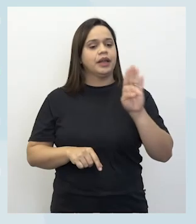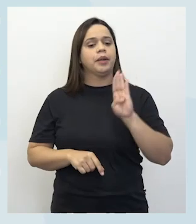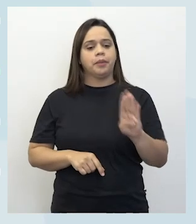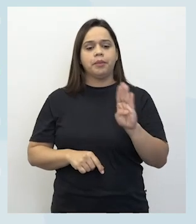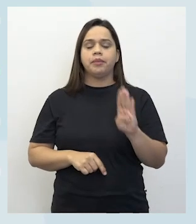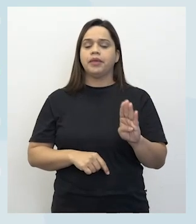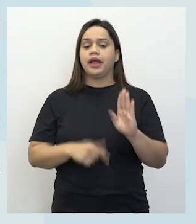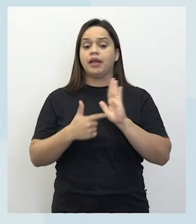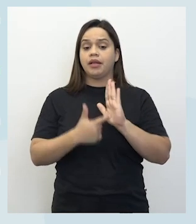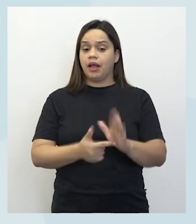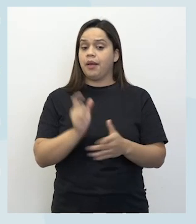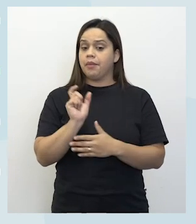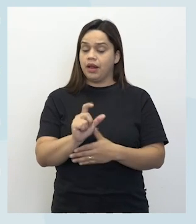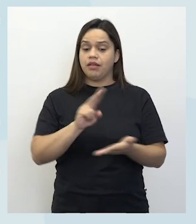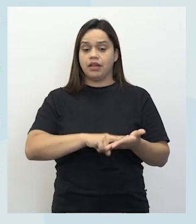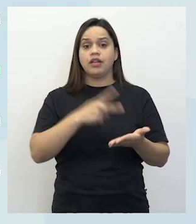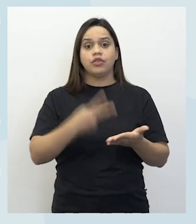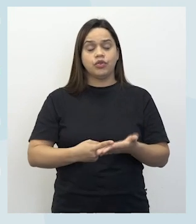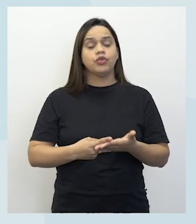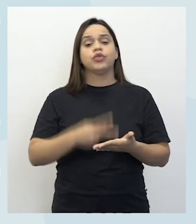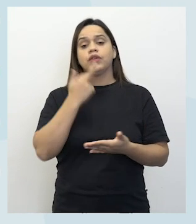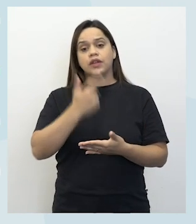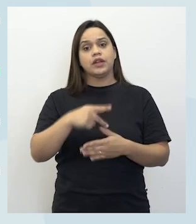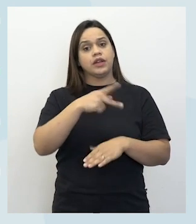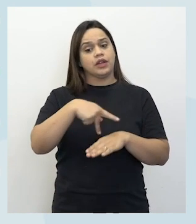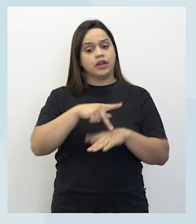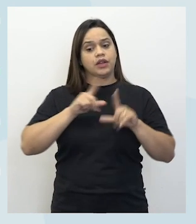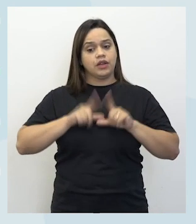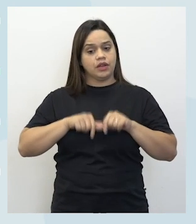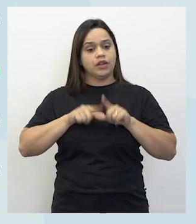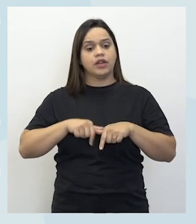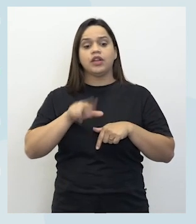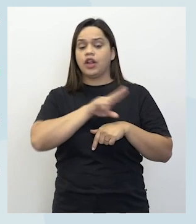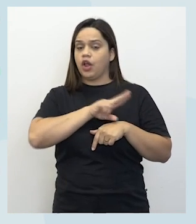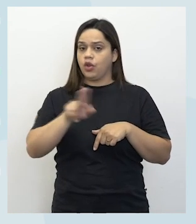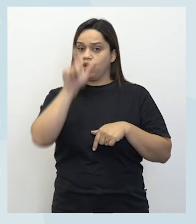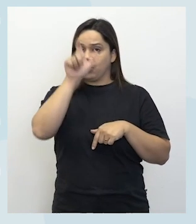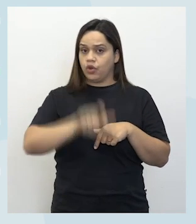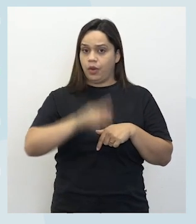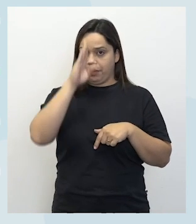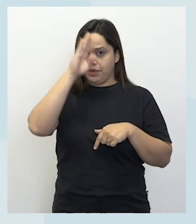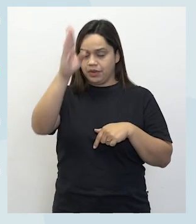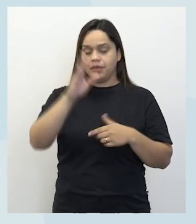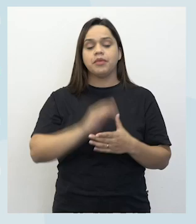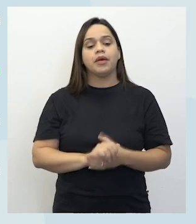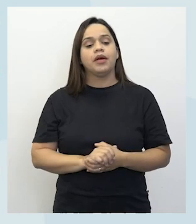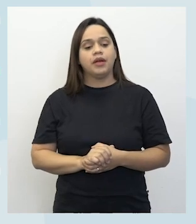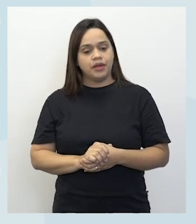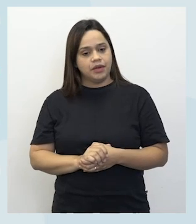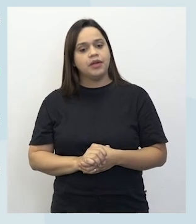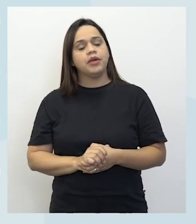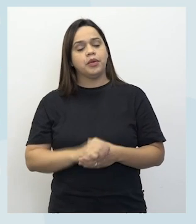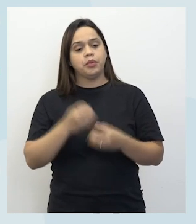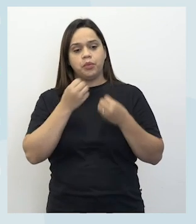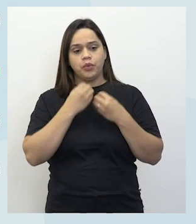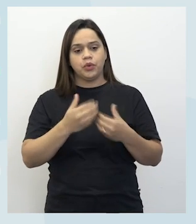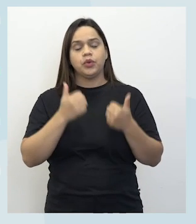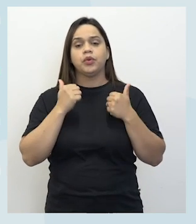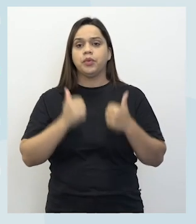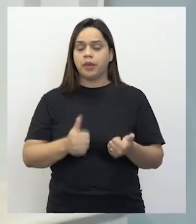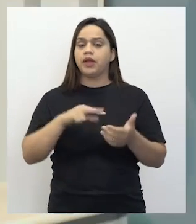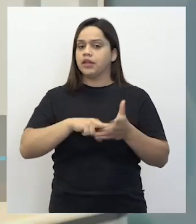justamente. Então, no texto tinha lá falando Rofesh, que em hebraico significa liberdade, e aí a palavra liberdade